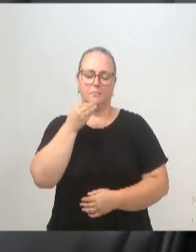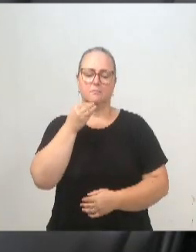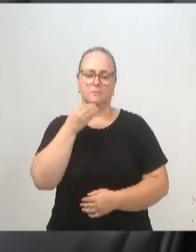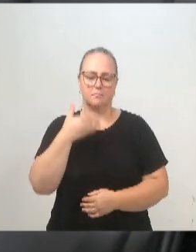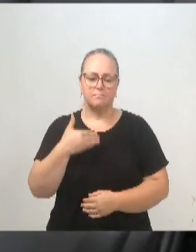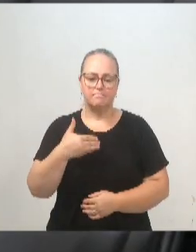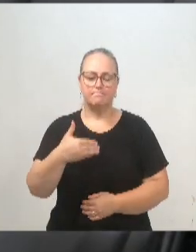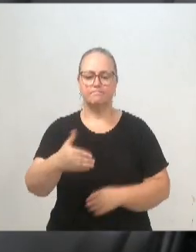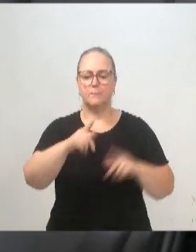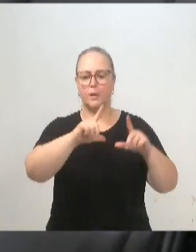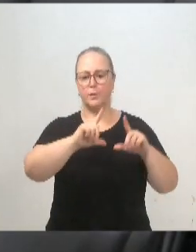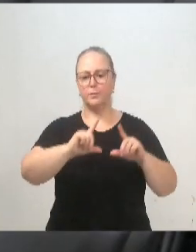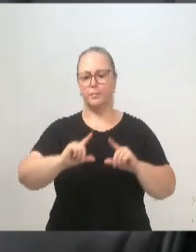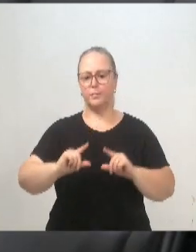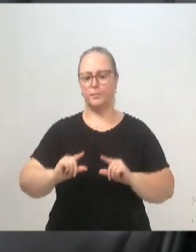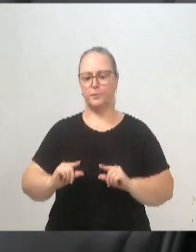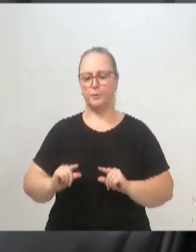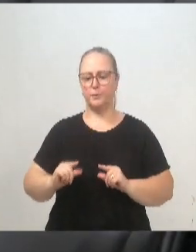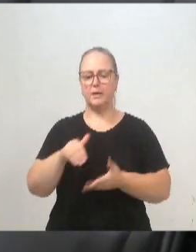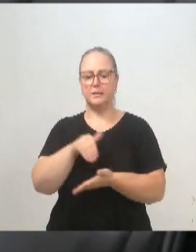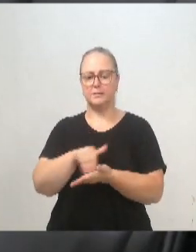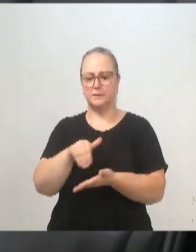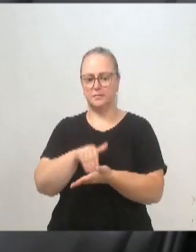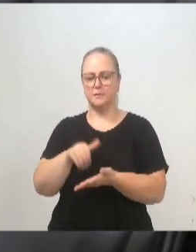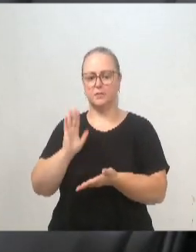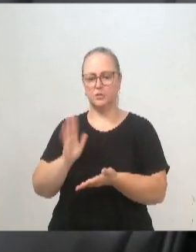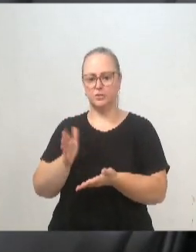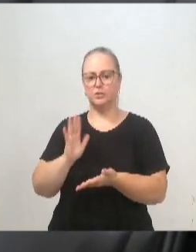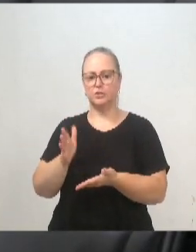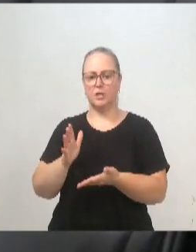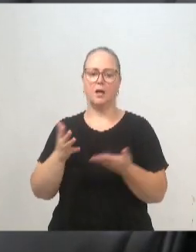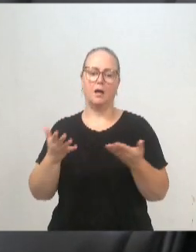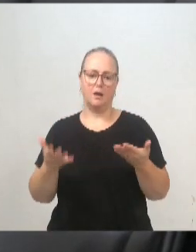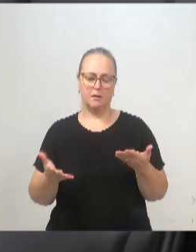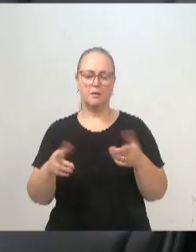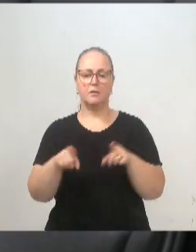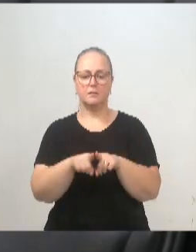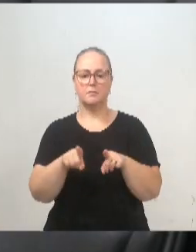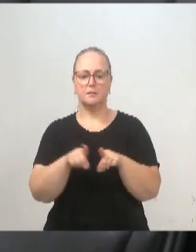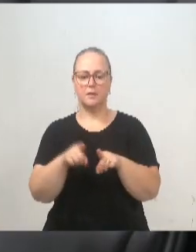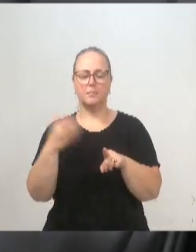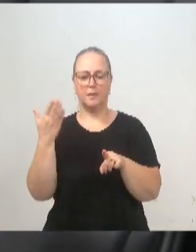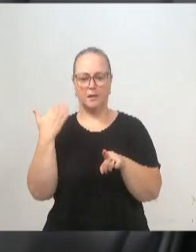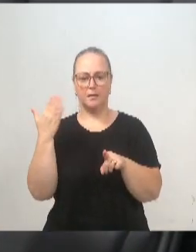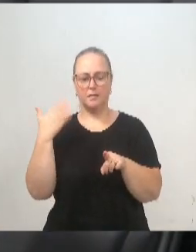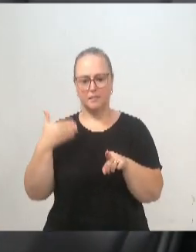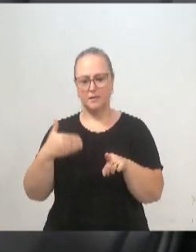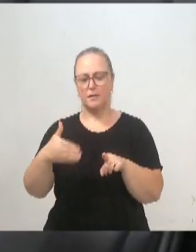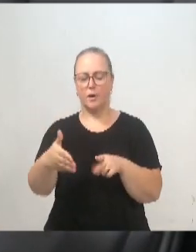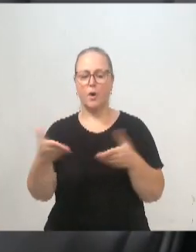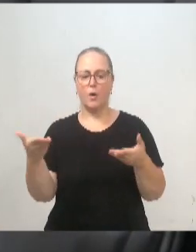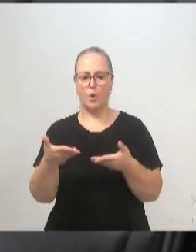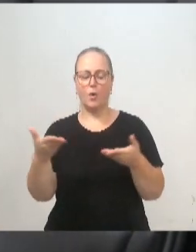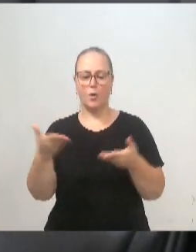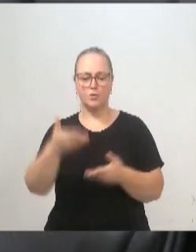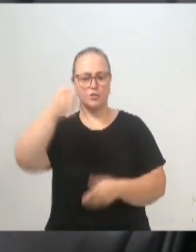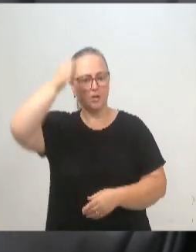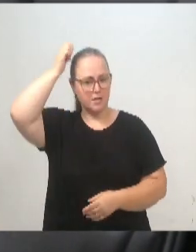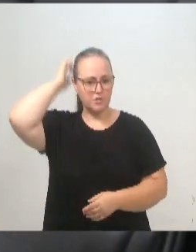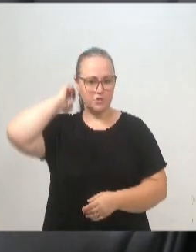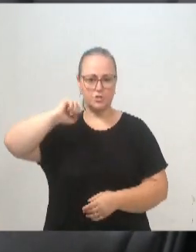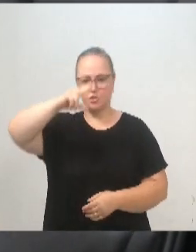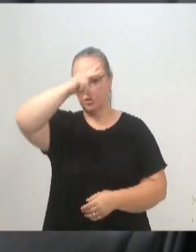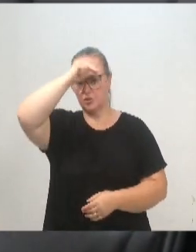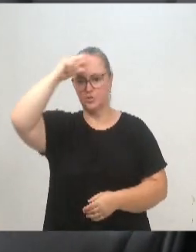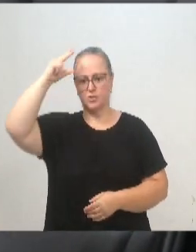uma redução de secretarias, isso já foi inclusive defendido pelo próprio então candidato e atual prefeito Egídio, de que haveria